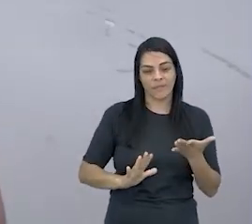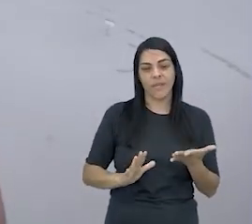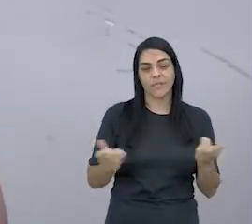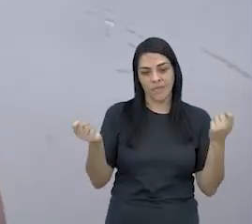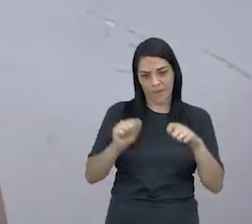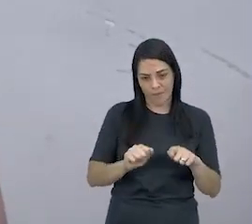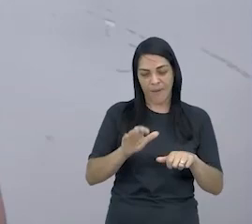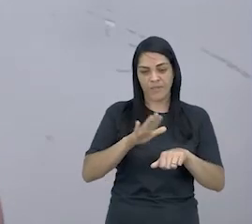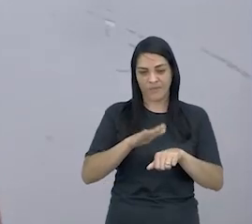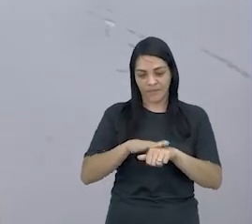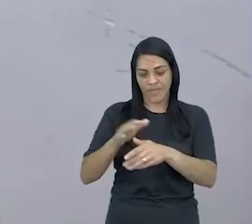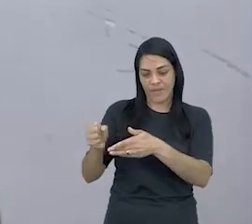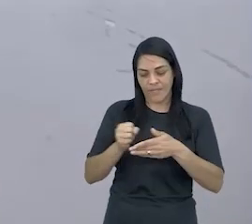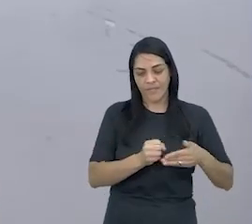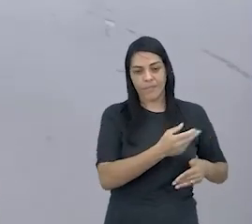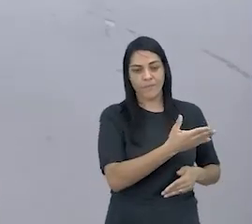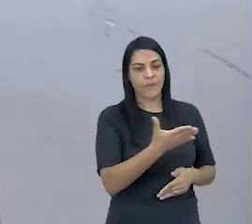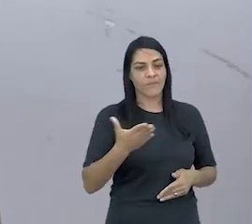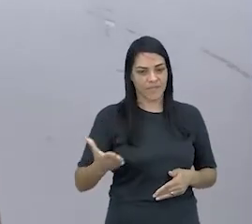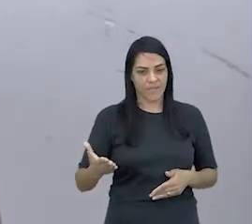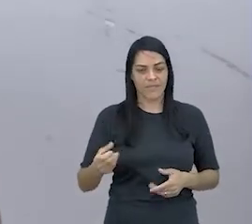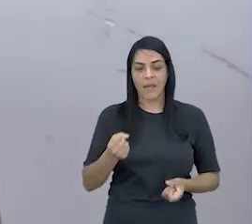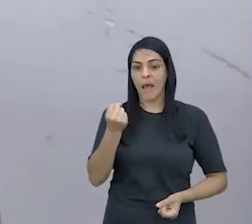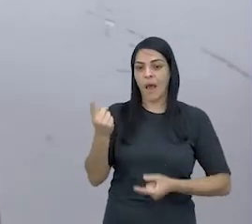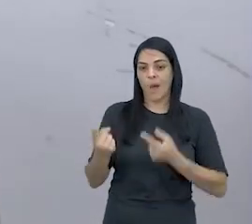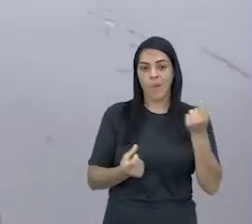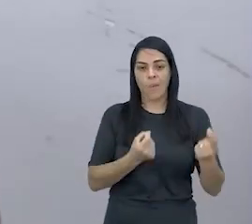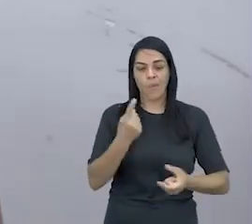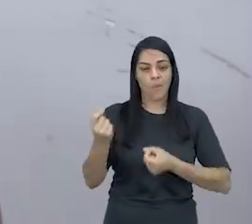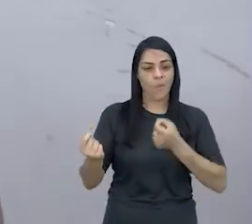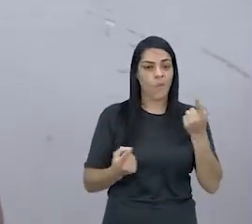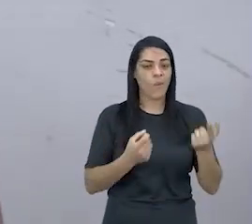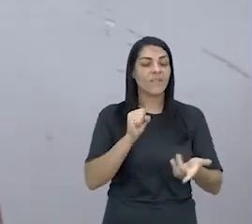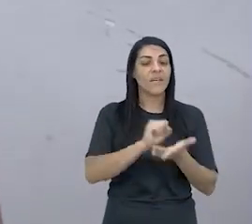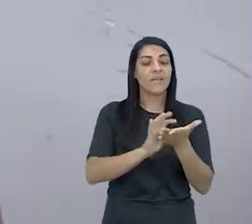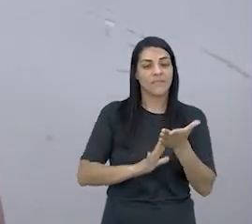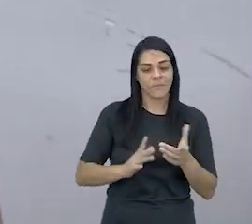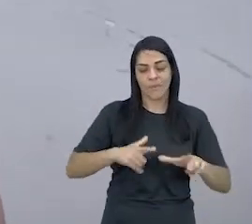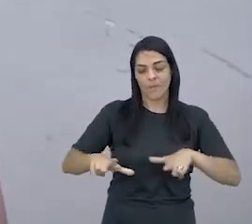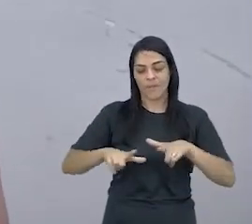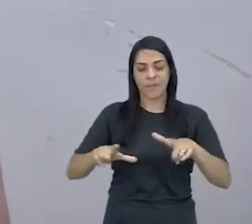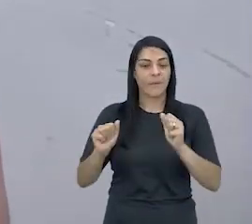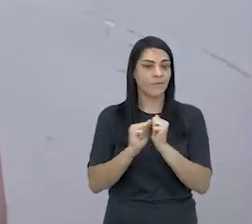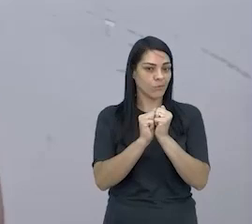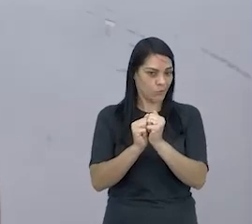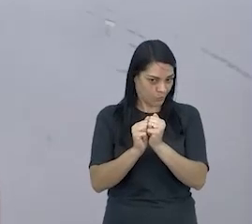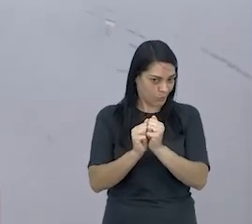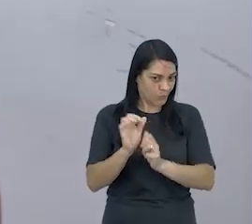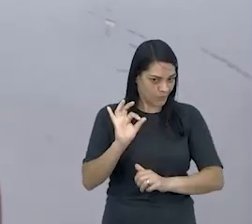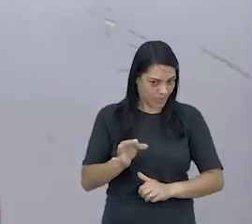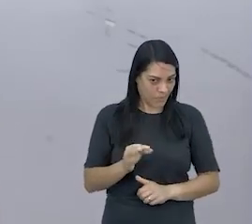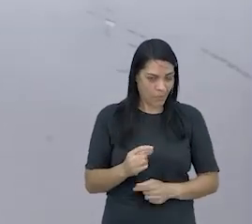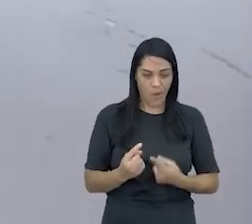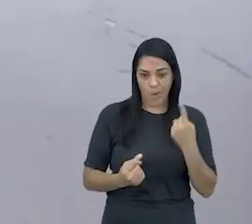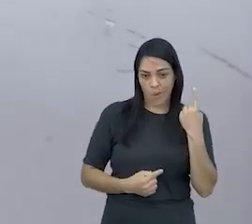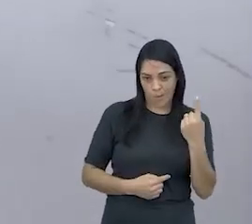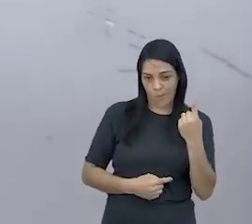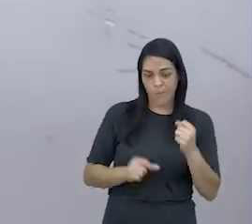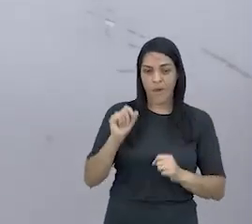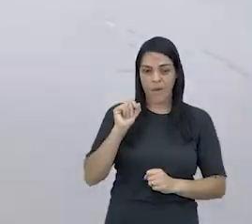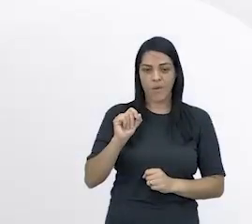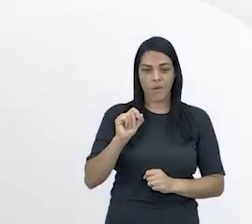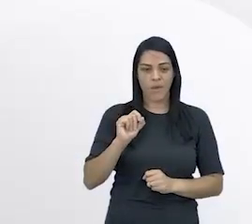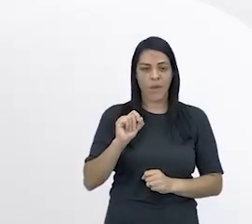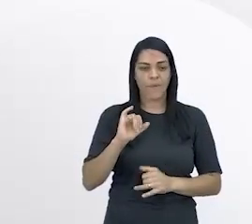a gente vai trazer aqui para vocês algumas atividades também para estar trabalhando junto. Uma delas é esse jogo aqui,